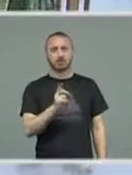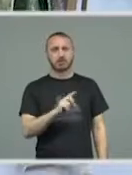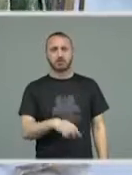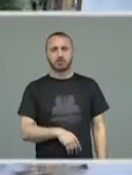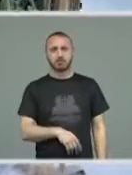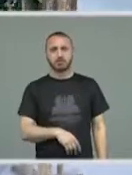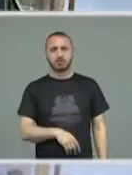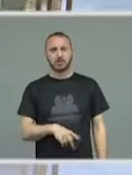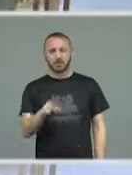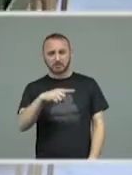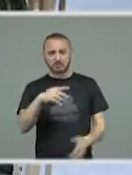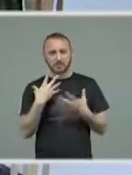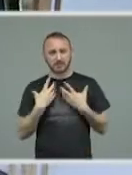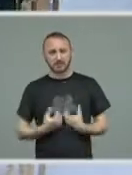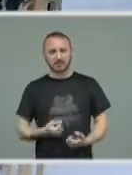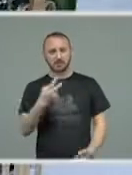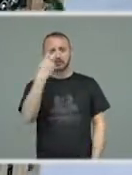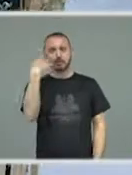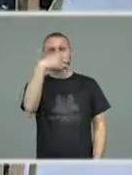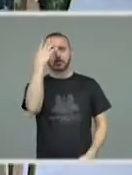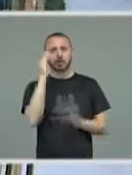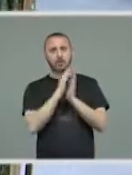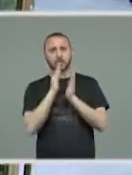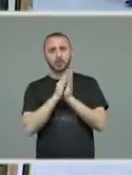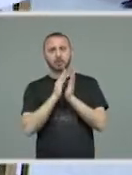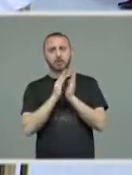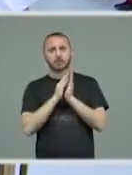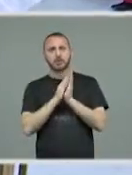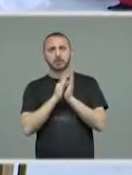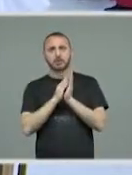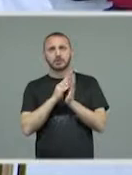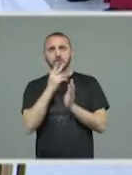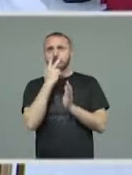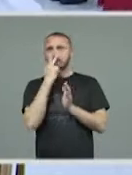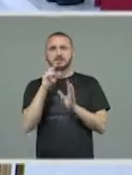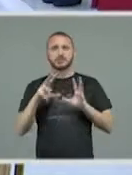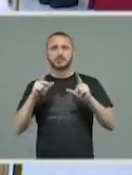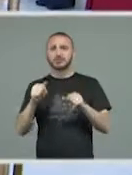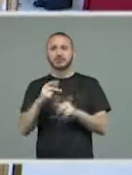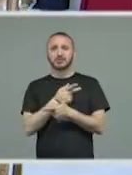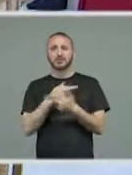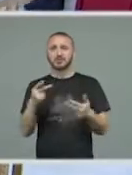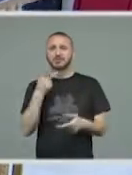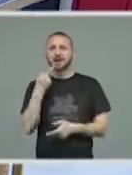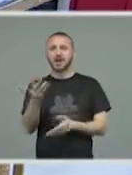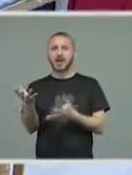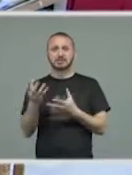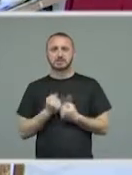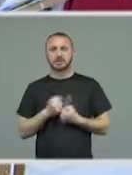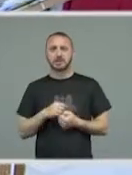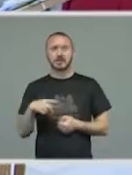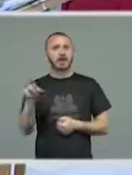horas, depois de 24 horas os lapsos são aceitos, mas não vos